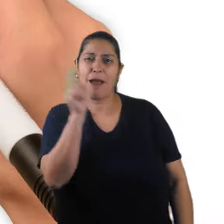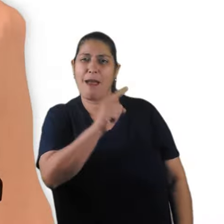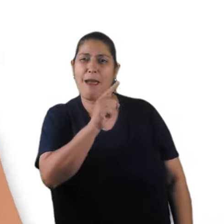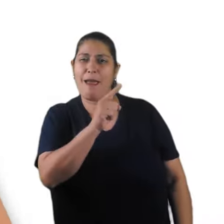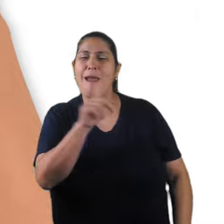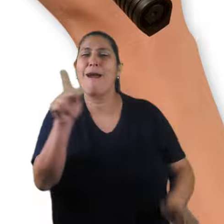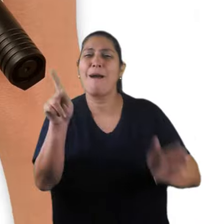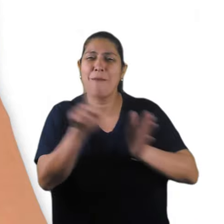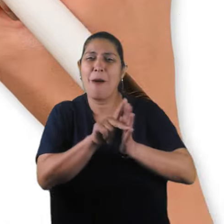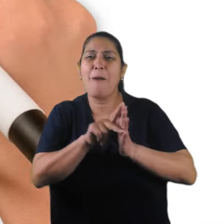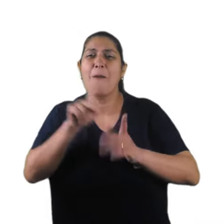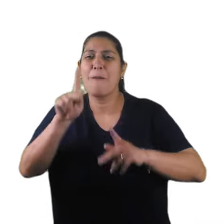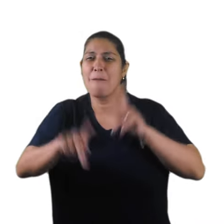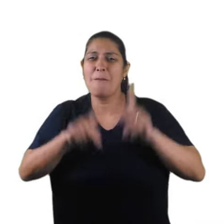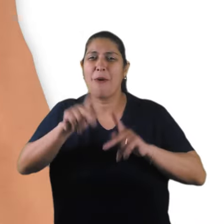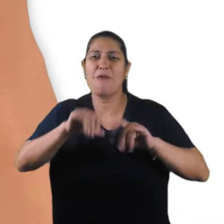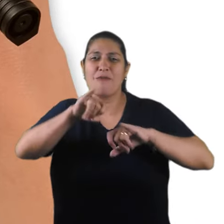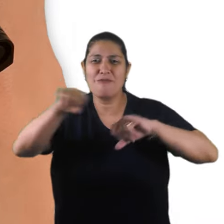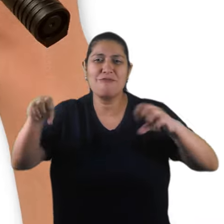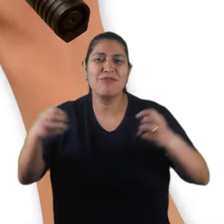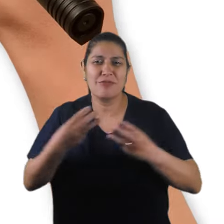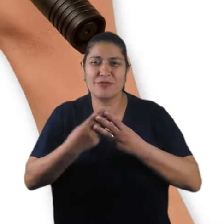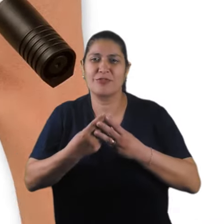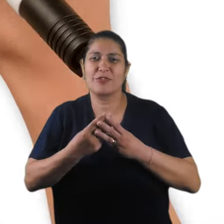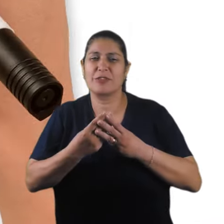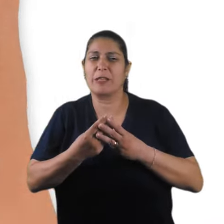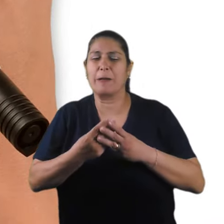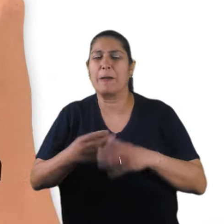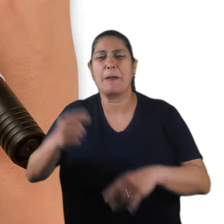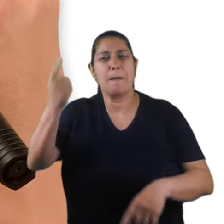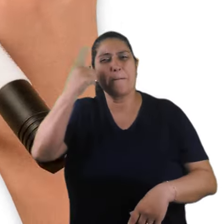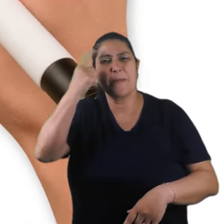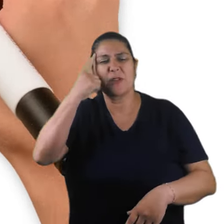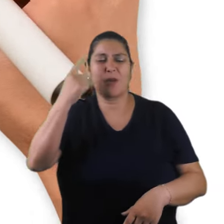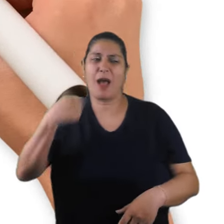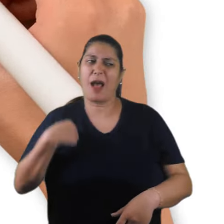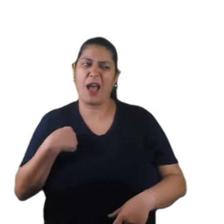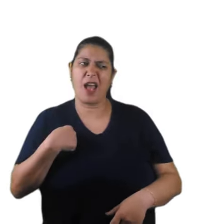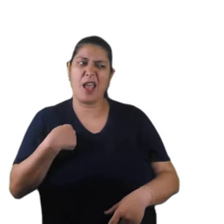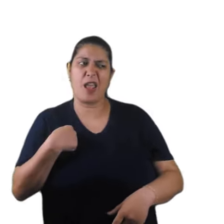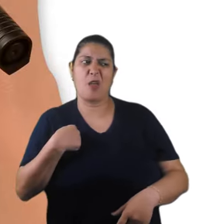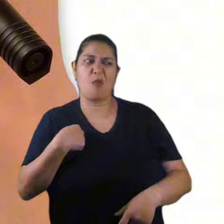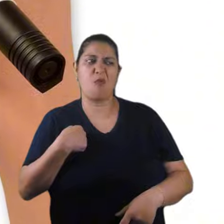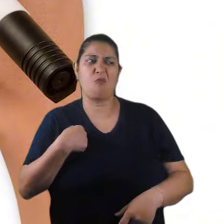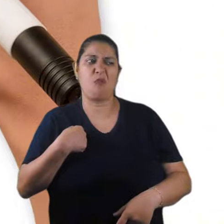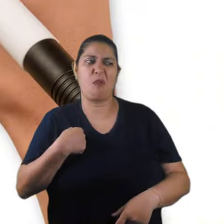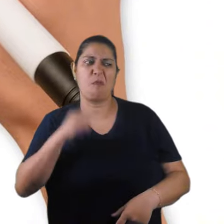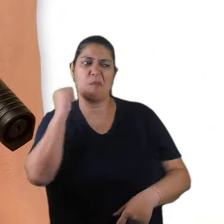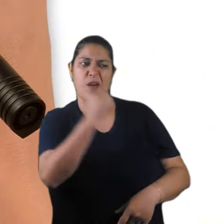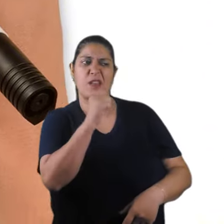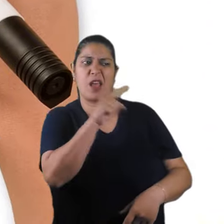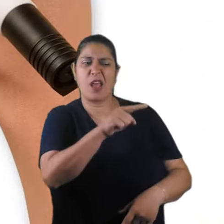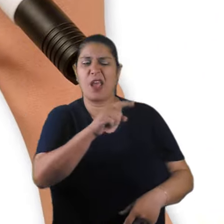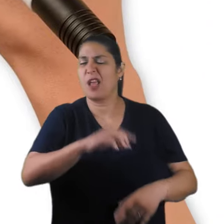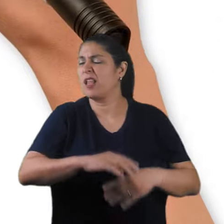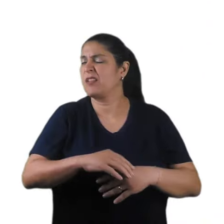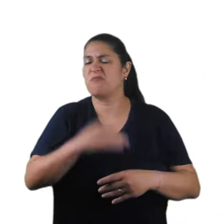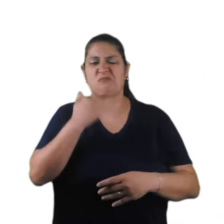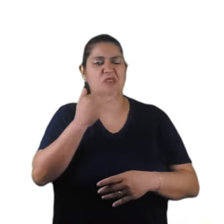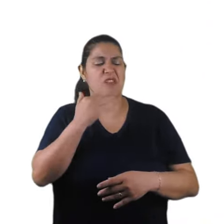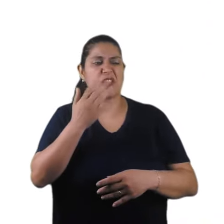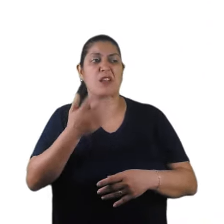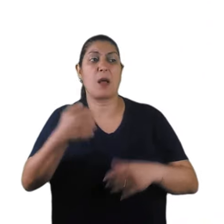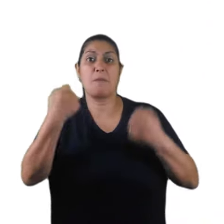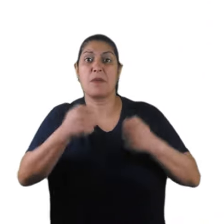Amã sabia a origem de Mardoqueu e pensou que não seria suficiente se livrar apenas